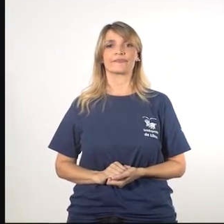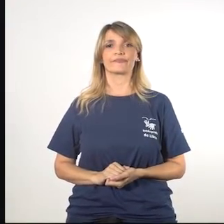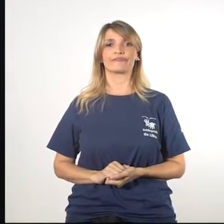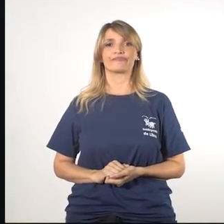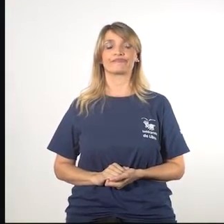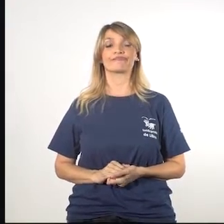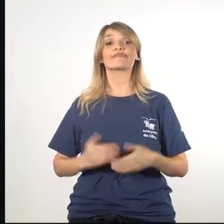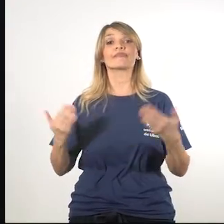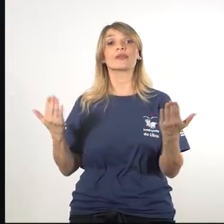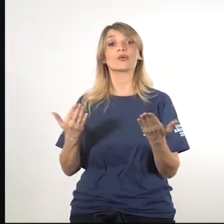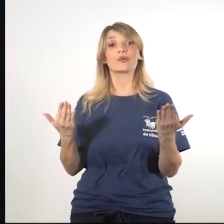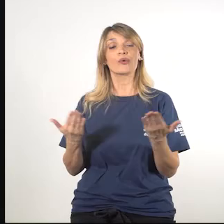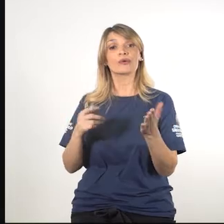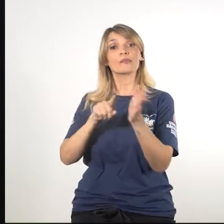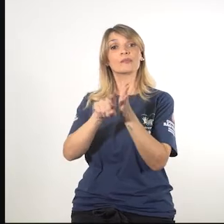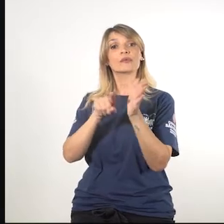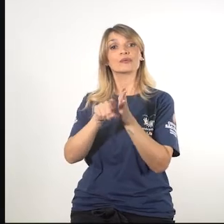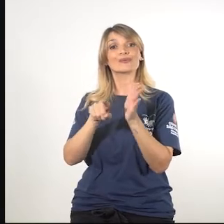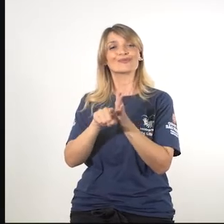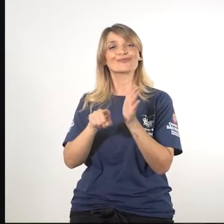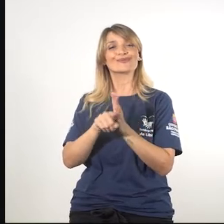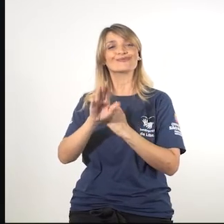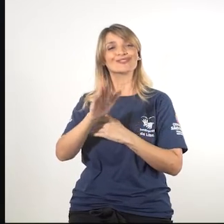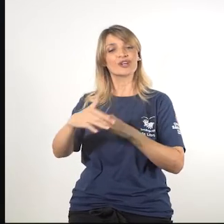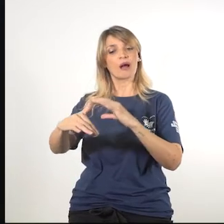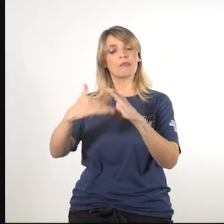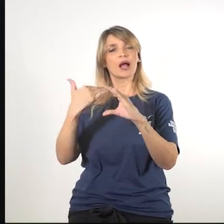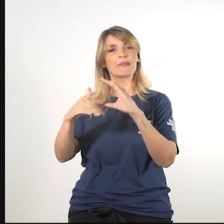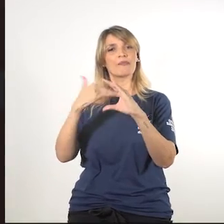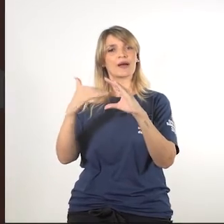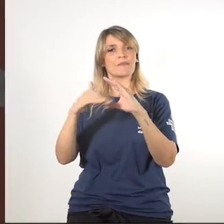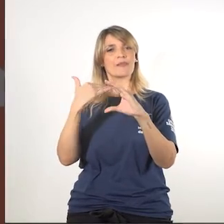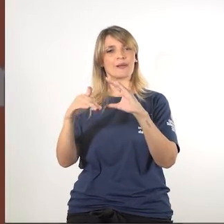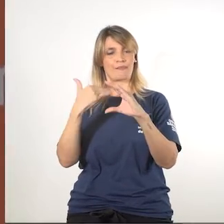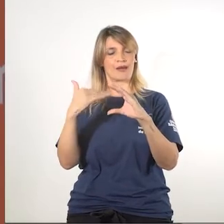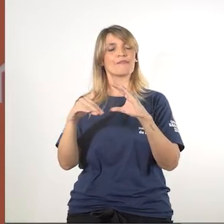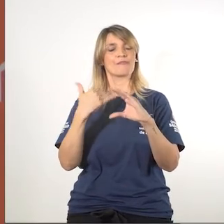Vamos dar início, então, às perguntas que já foram várias